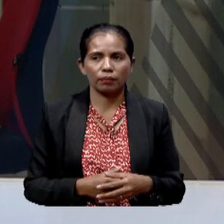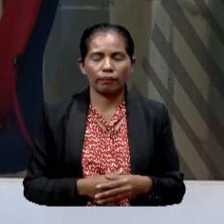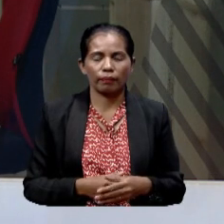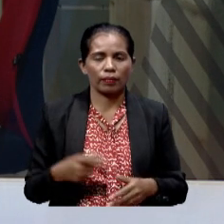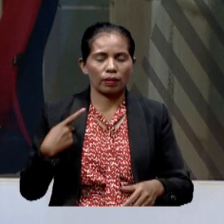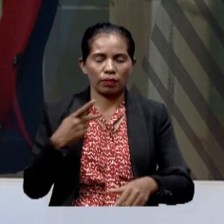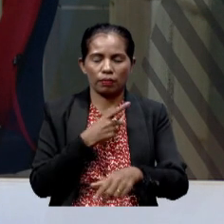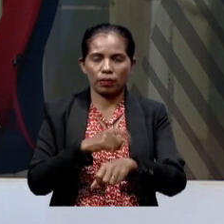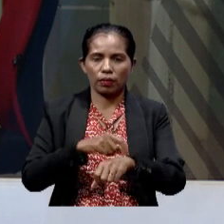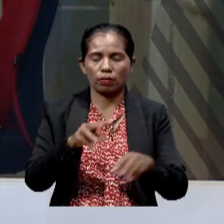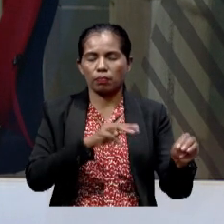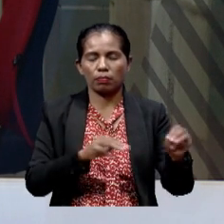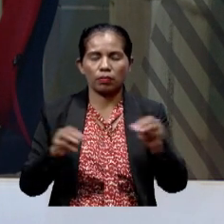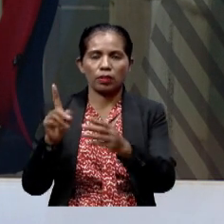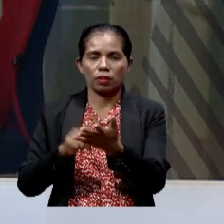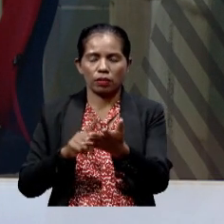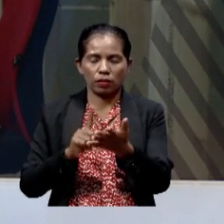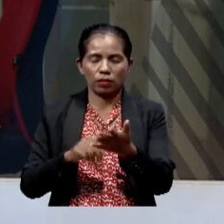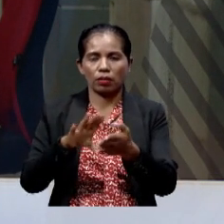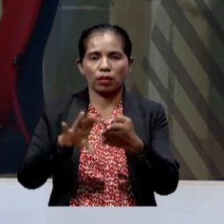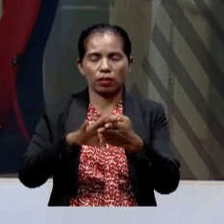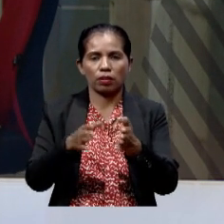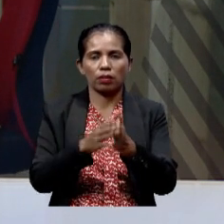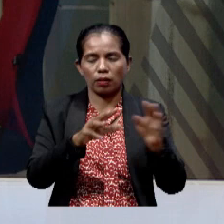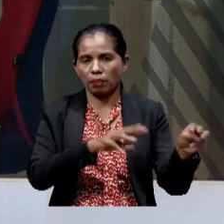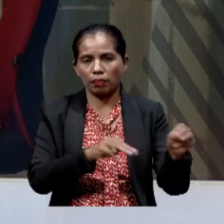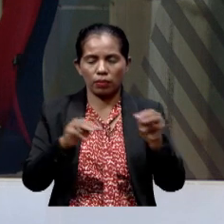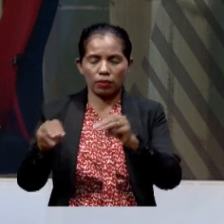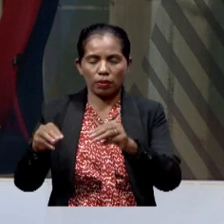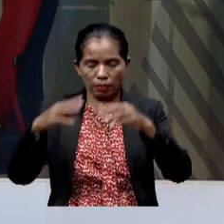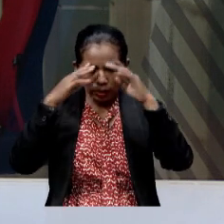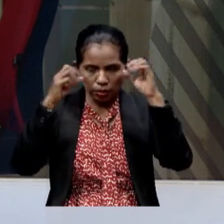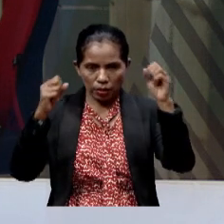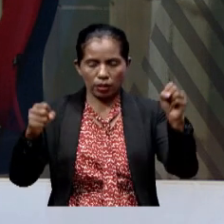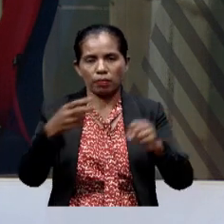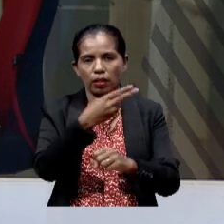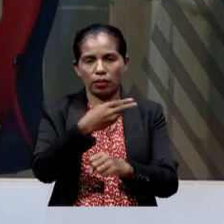Parlamento Nasional adia discussão pedido autorização de deslocação Presidente da República ba Indonésia.